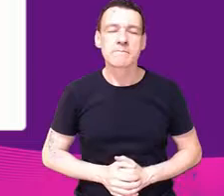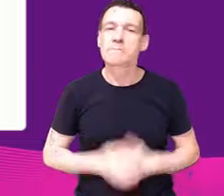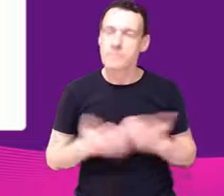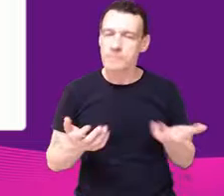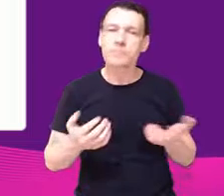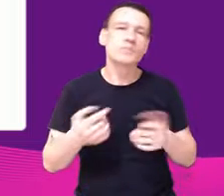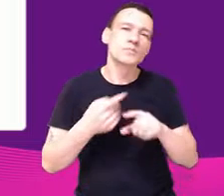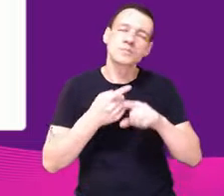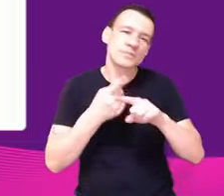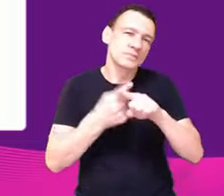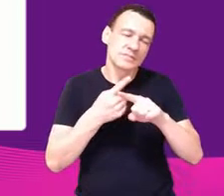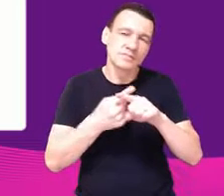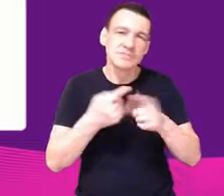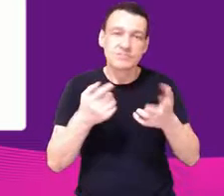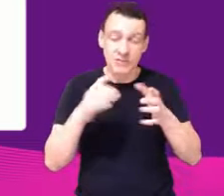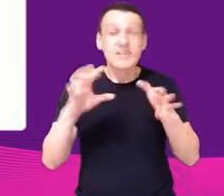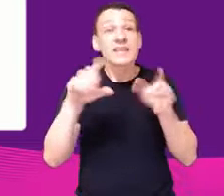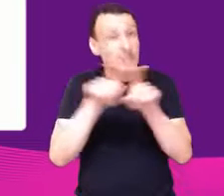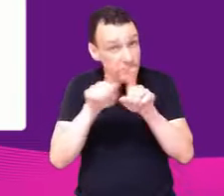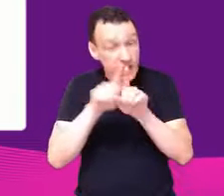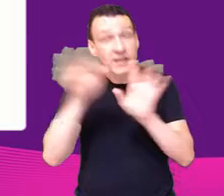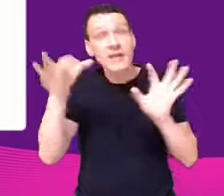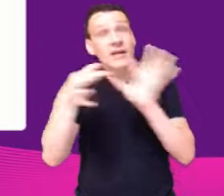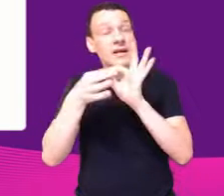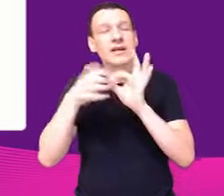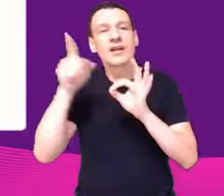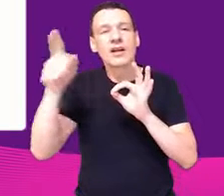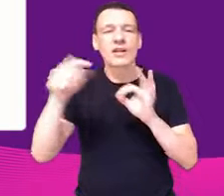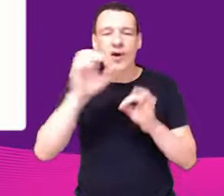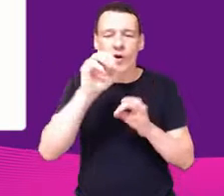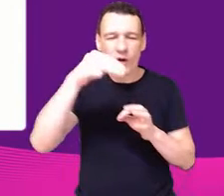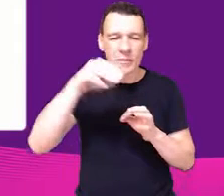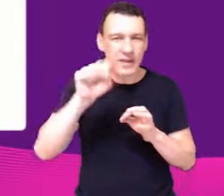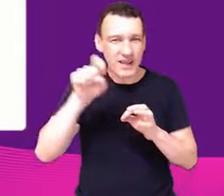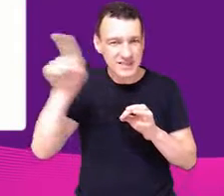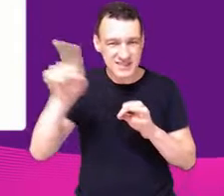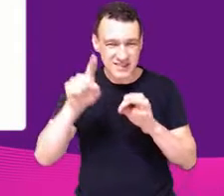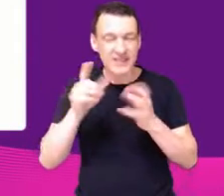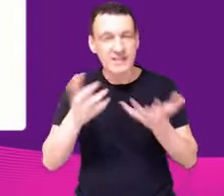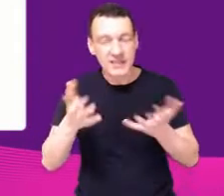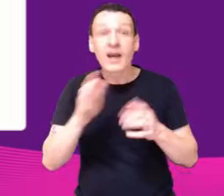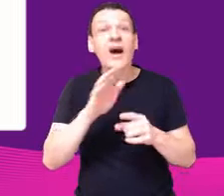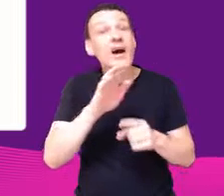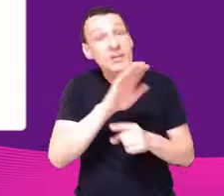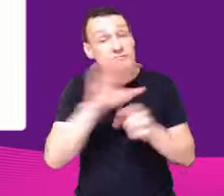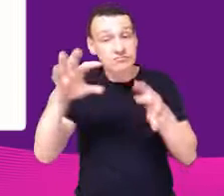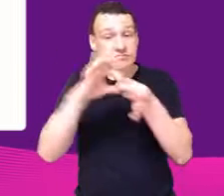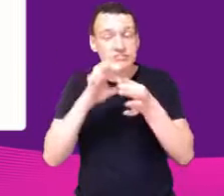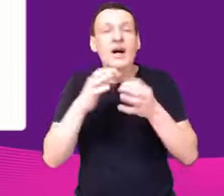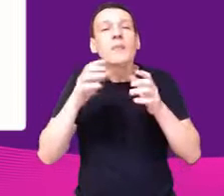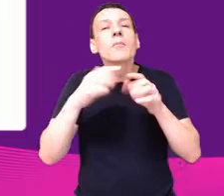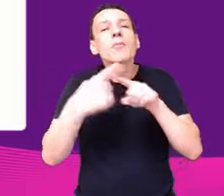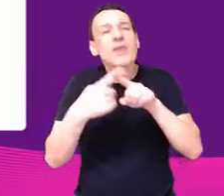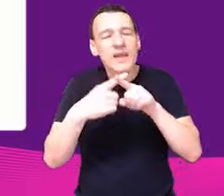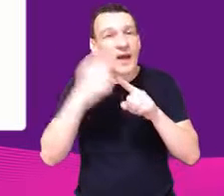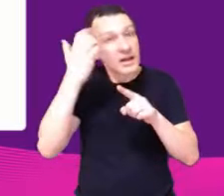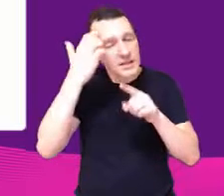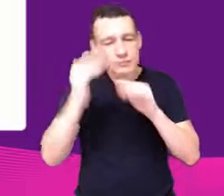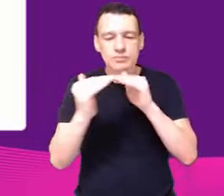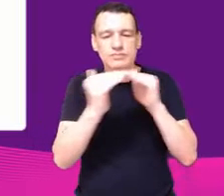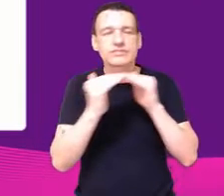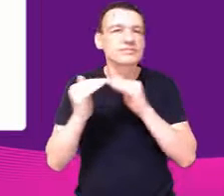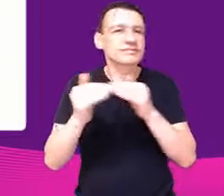Organização Mundial da Saúde, por exemplo, para tentar harmonizar a conversa, né? E um dos pontos importantes para a harmonização